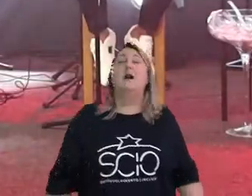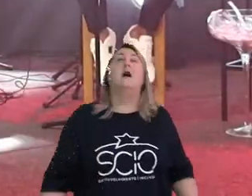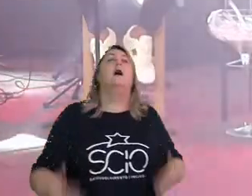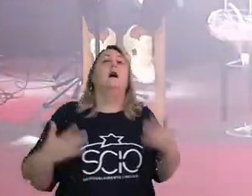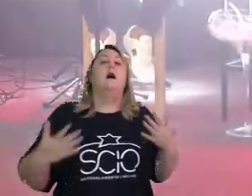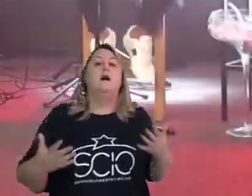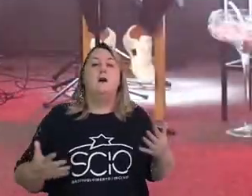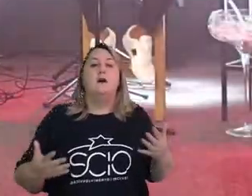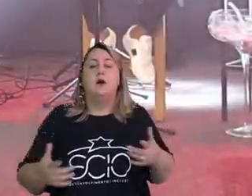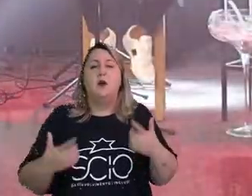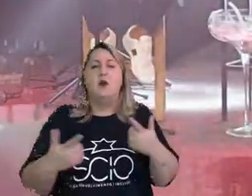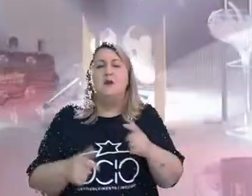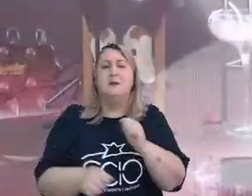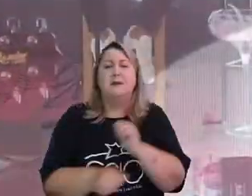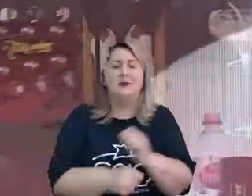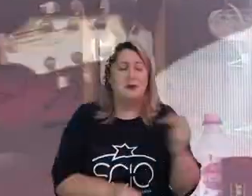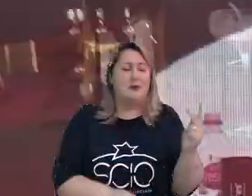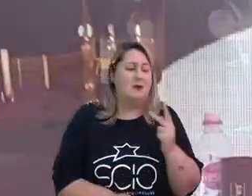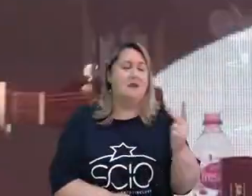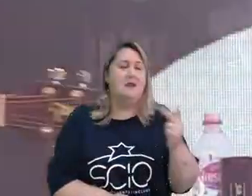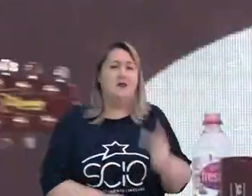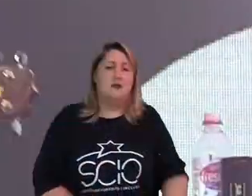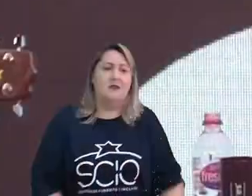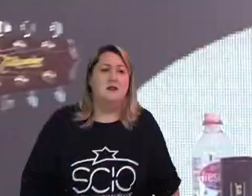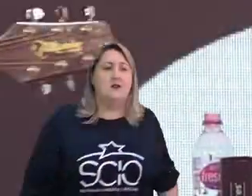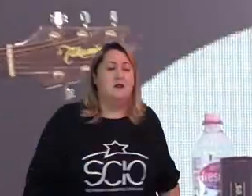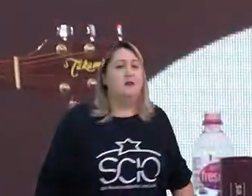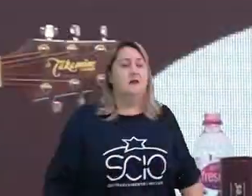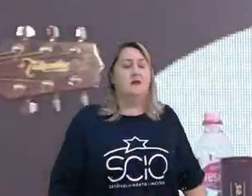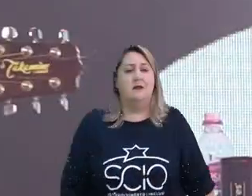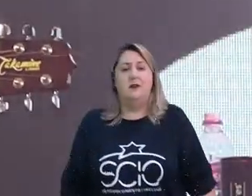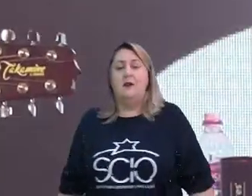de onde parou nós dois.